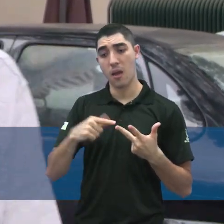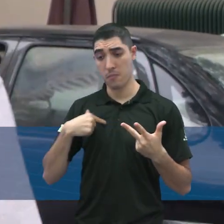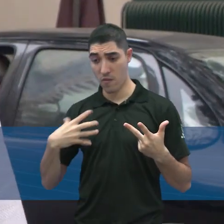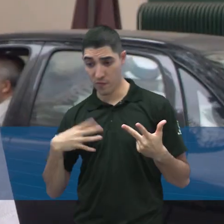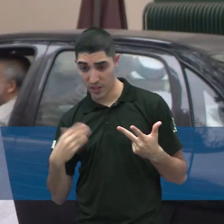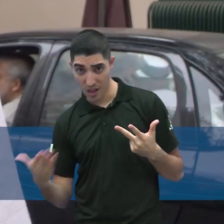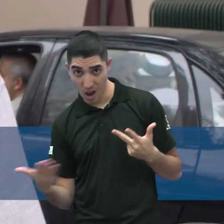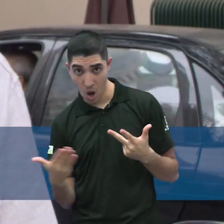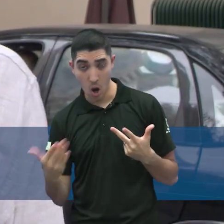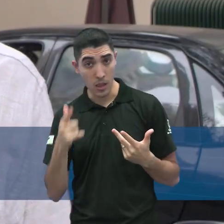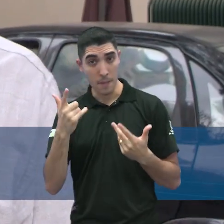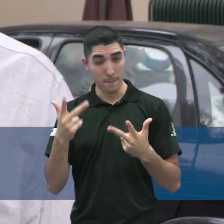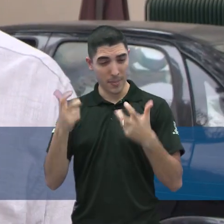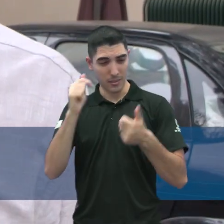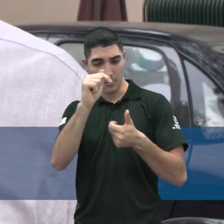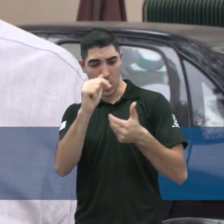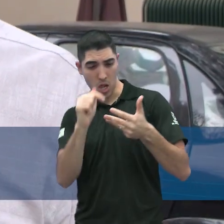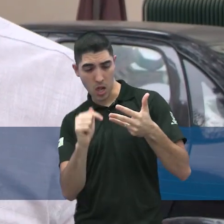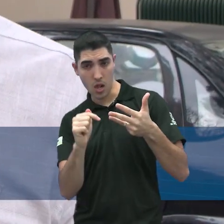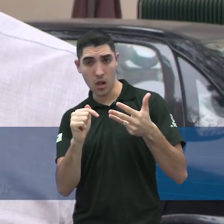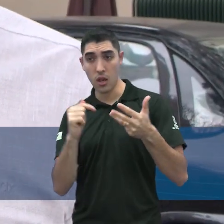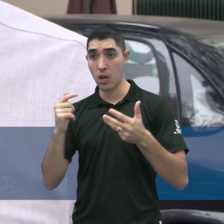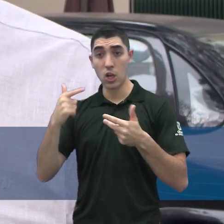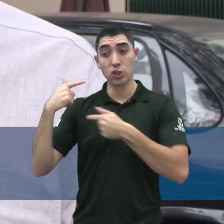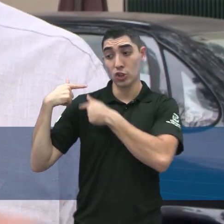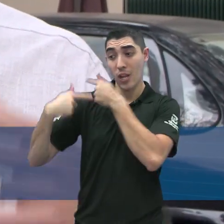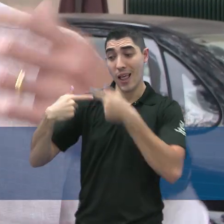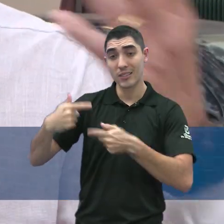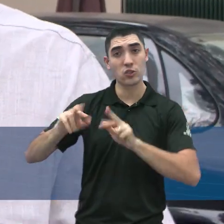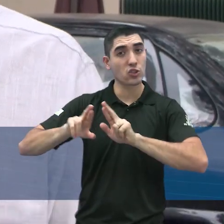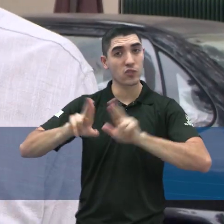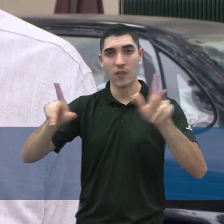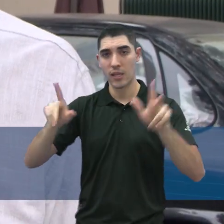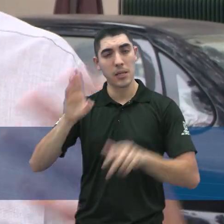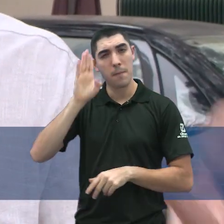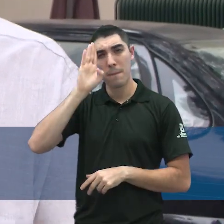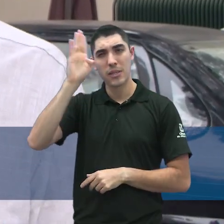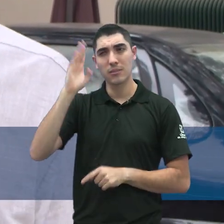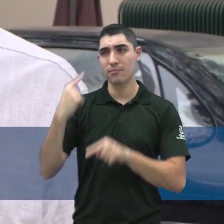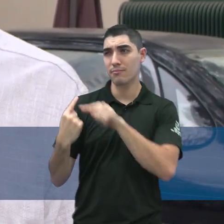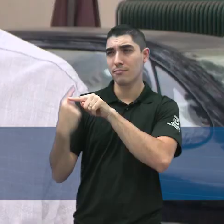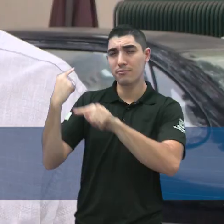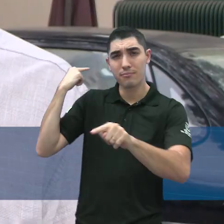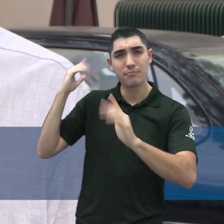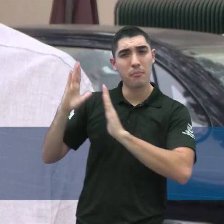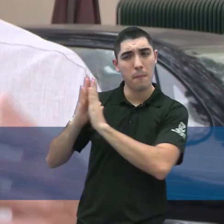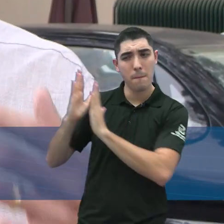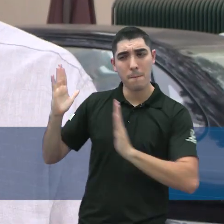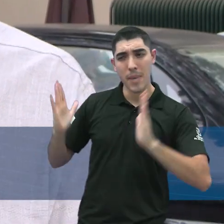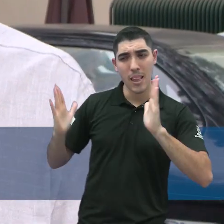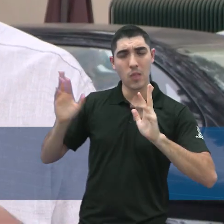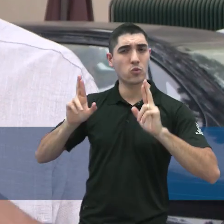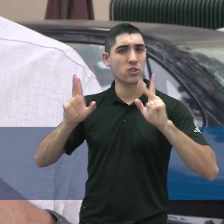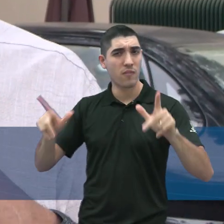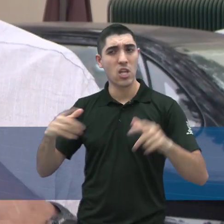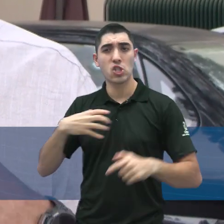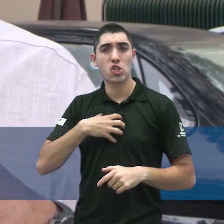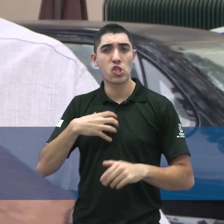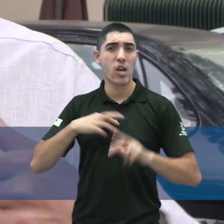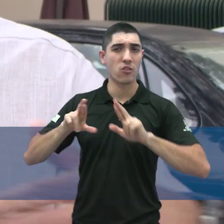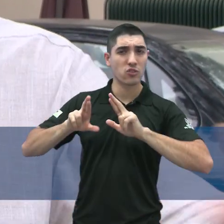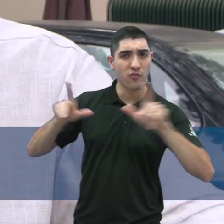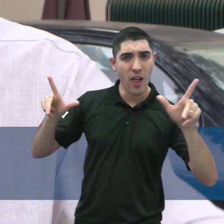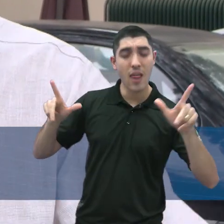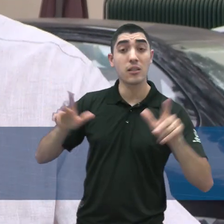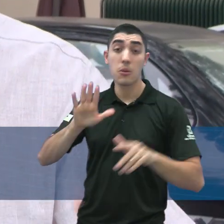meus filhos, você vai ver uma diferença grande. Principalmente épocas diferentes, situações diferentes, e eu acho que o